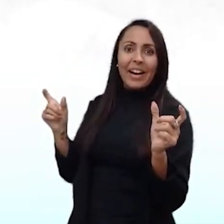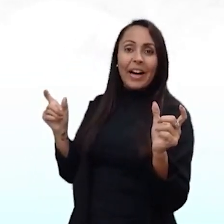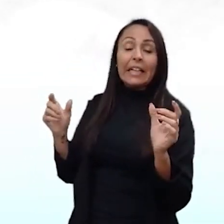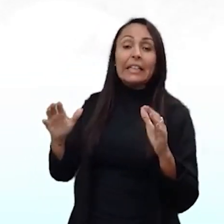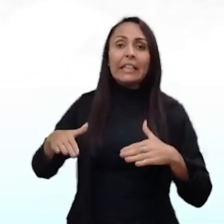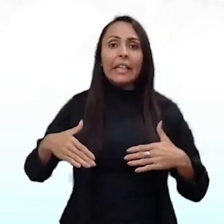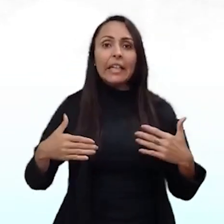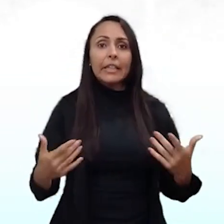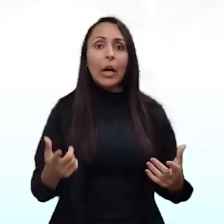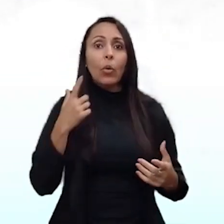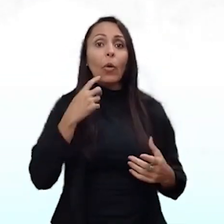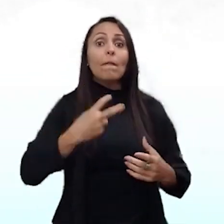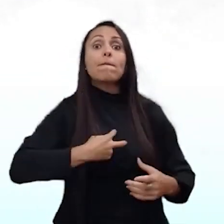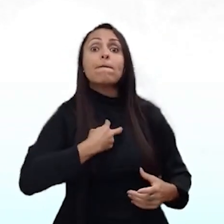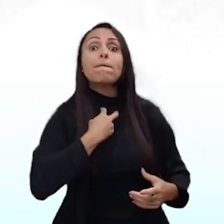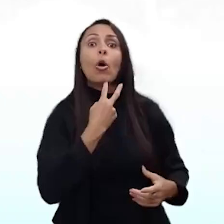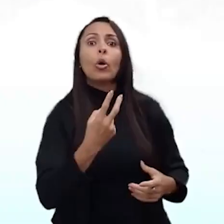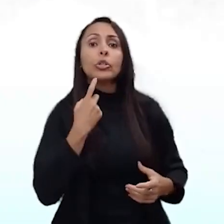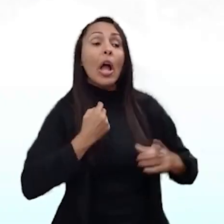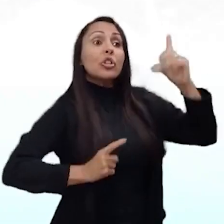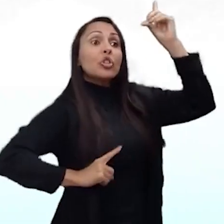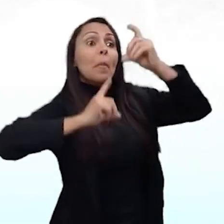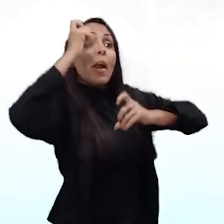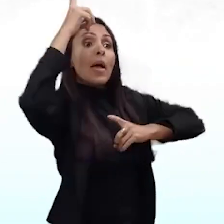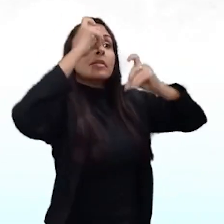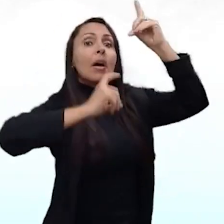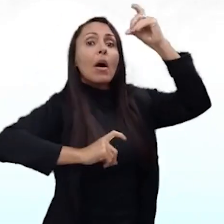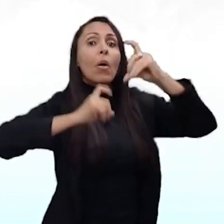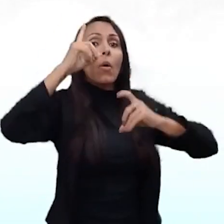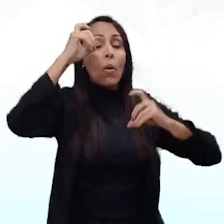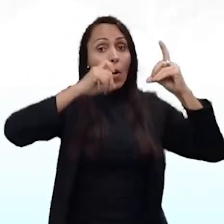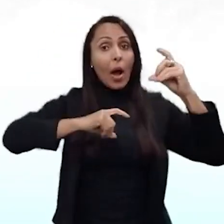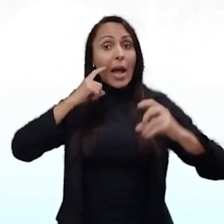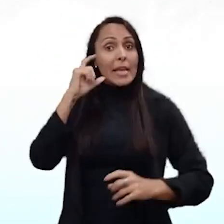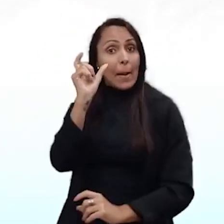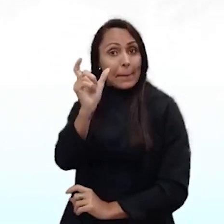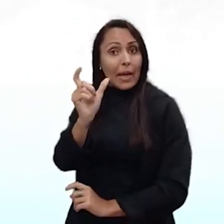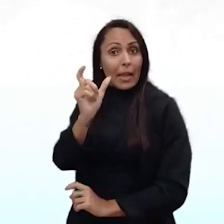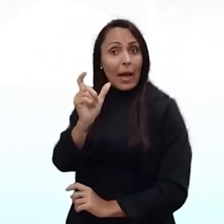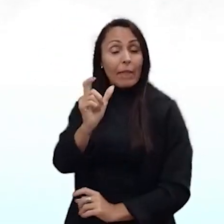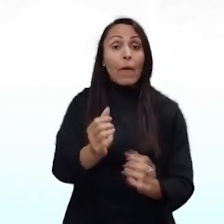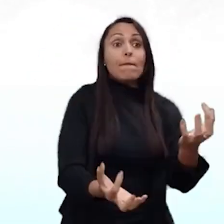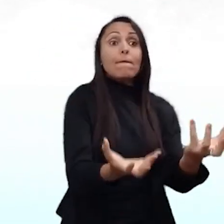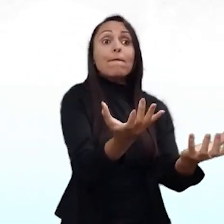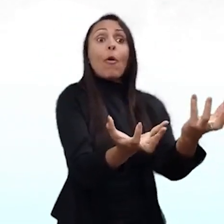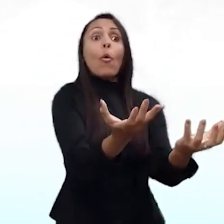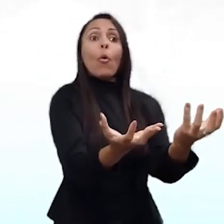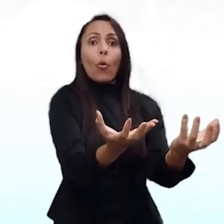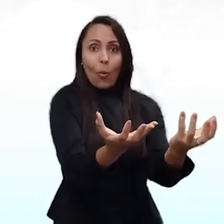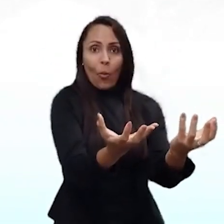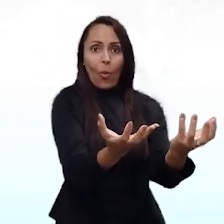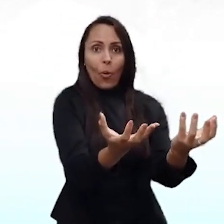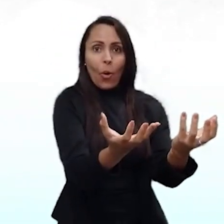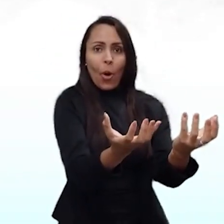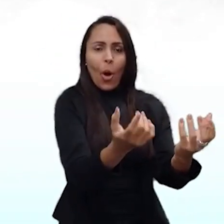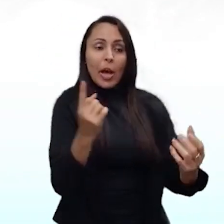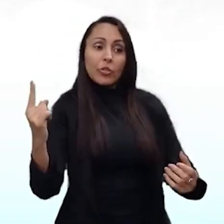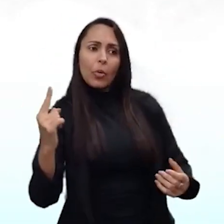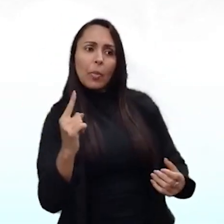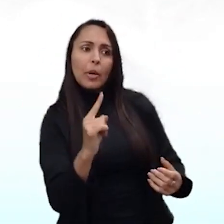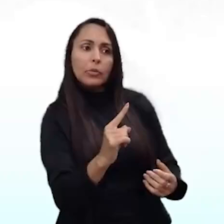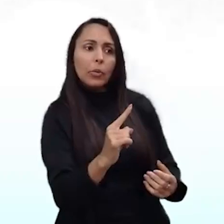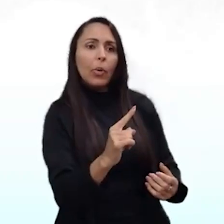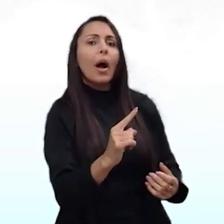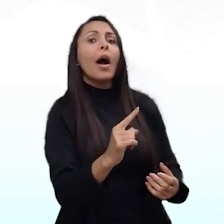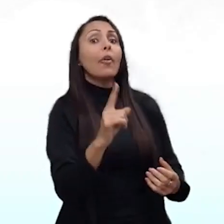ó, o tom de voz, a expressão facial e a palavra fogo, ela, dentro dessa situação